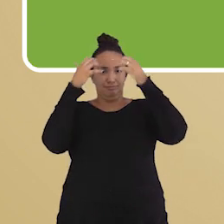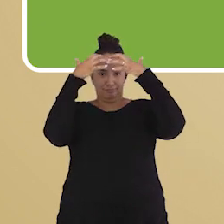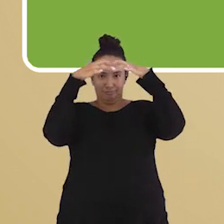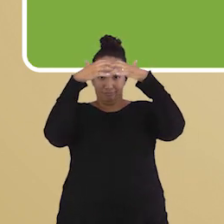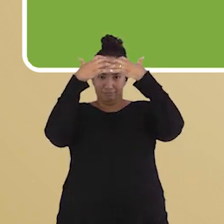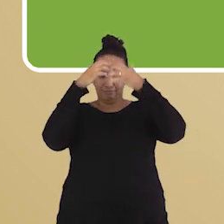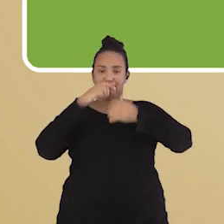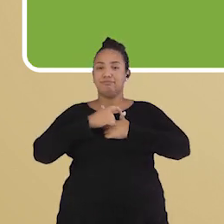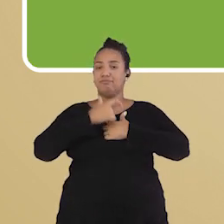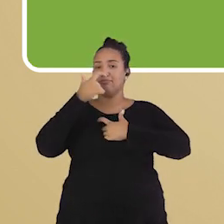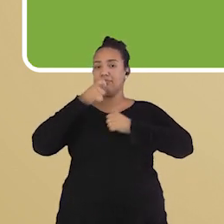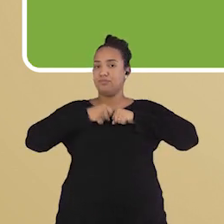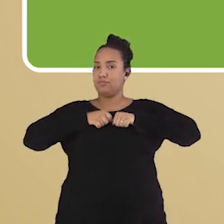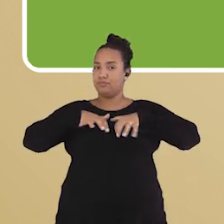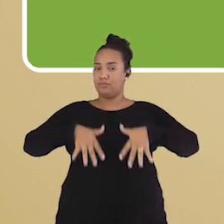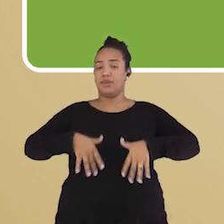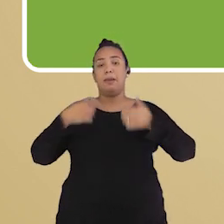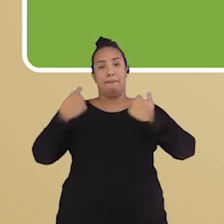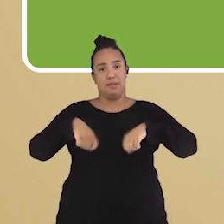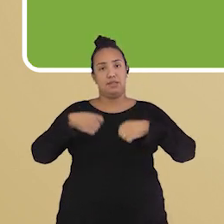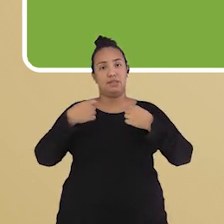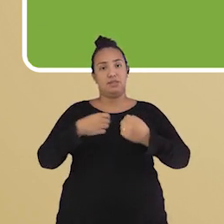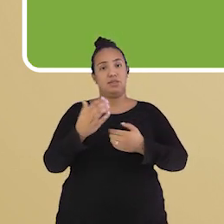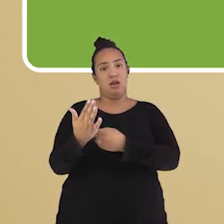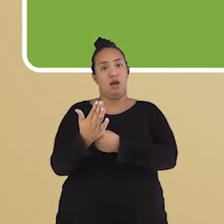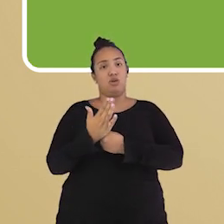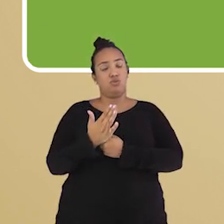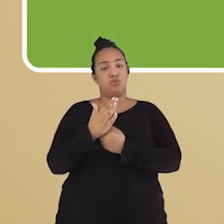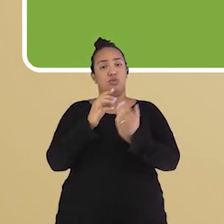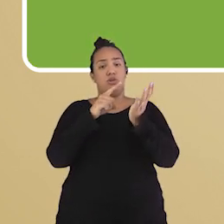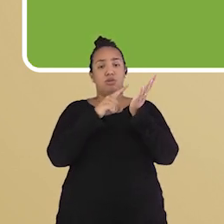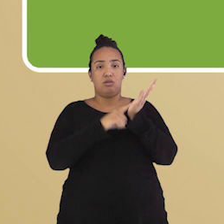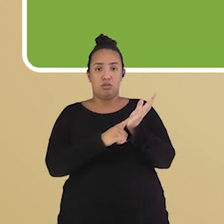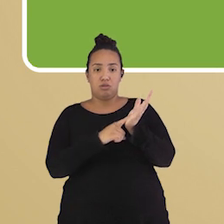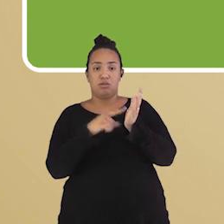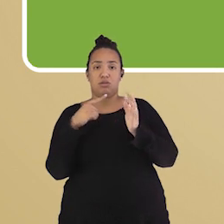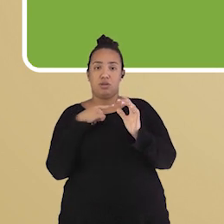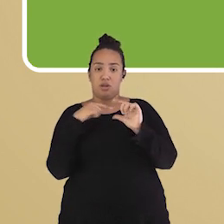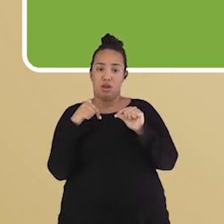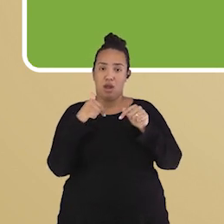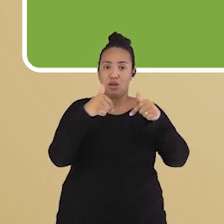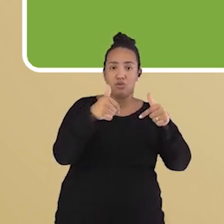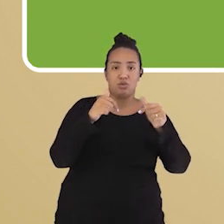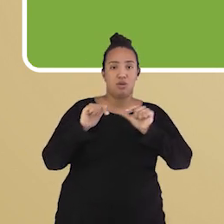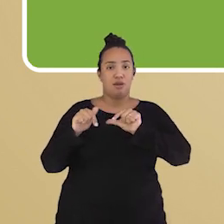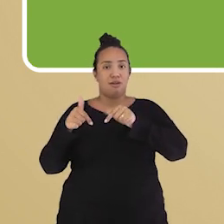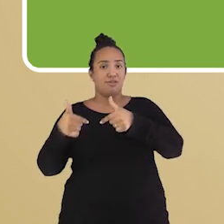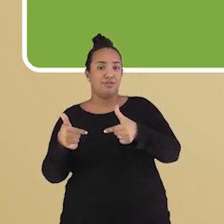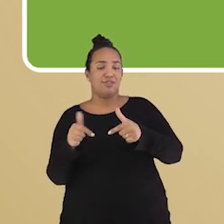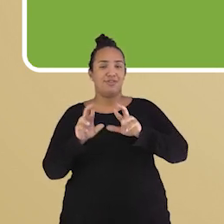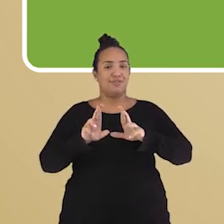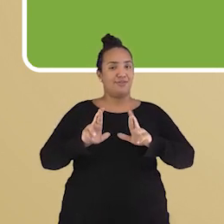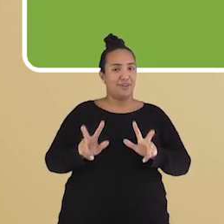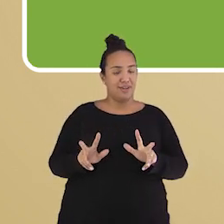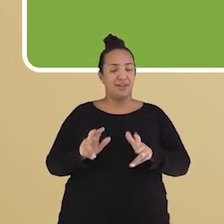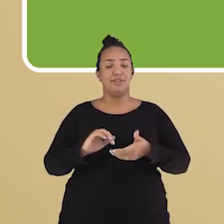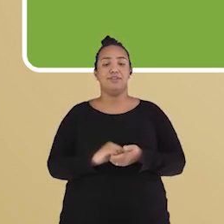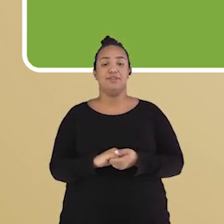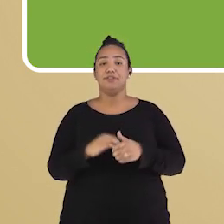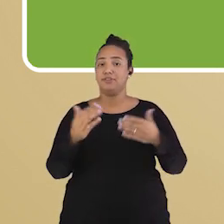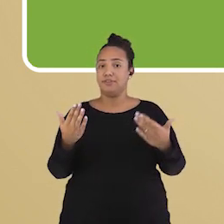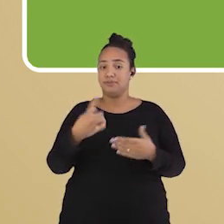dependem da ação de neurônios que atuam de forma distinta ou integrada. Dessa forma,